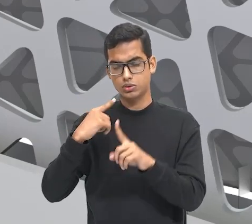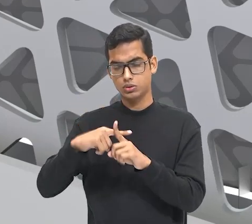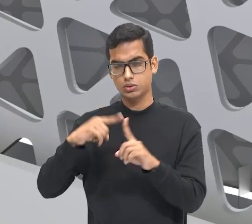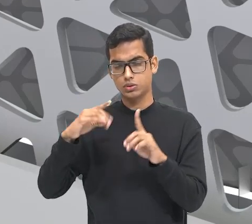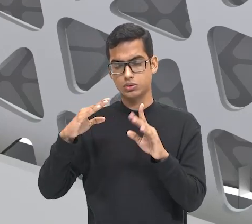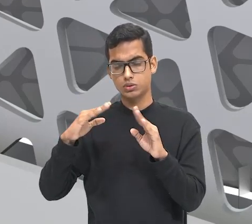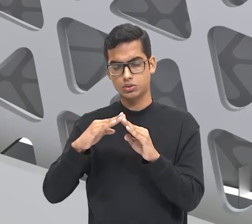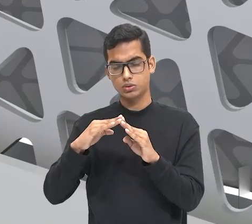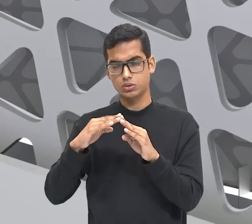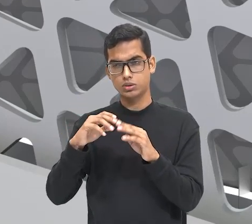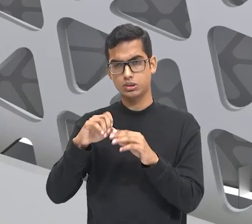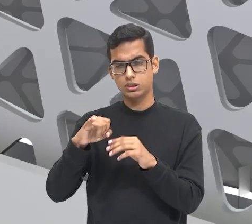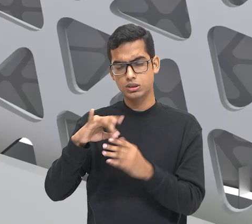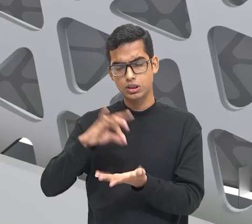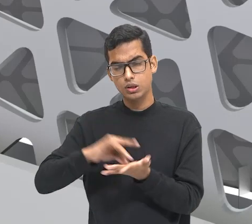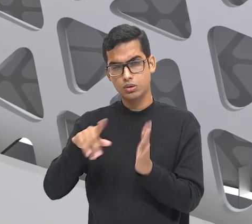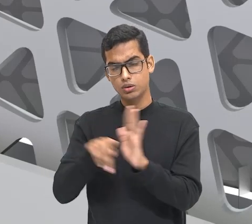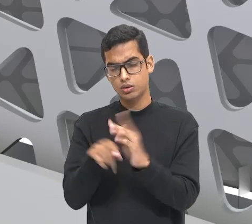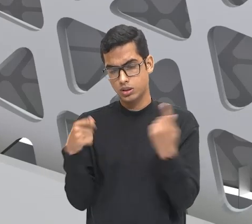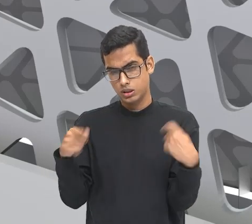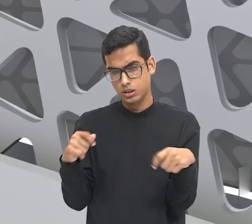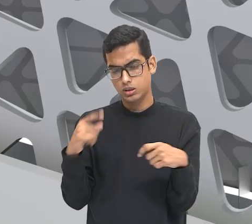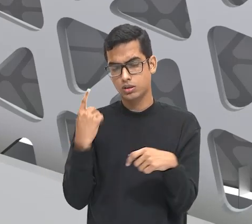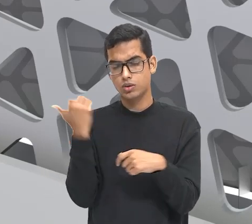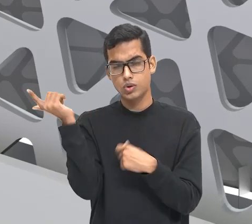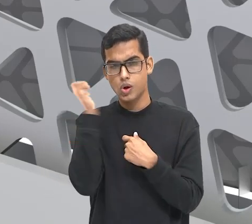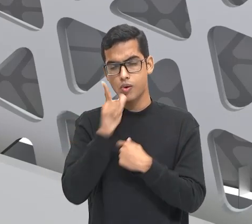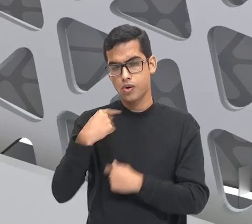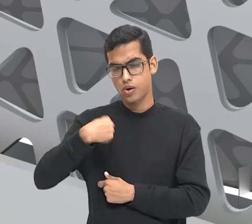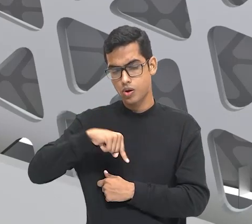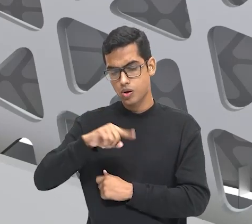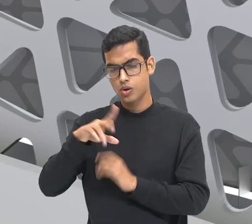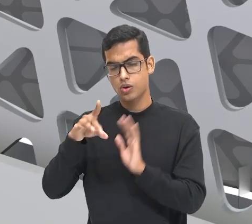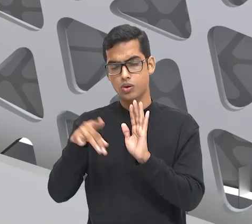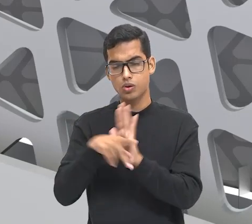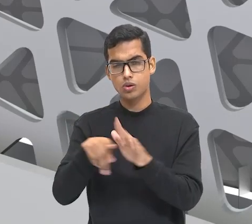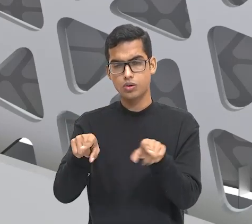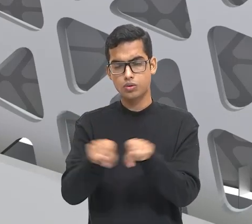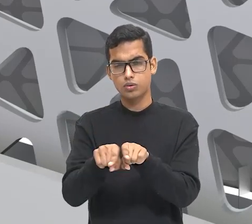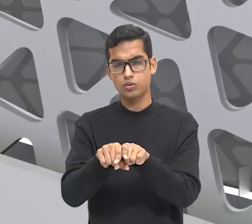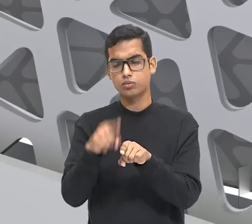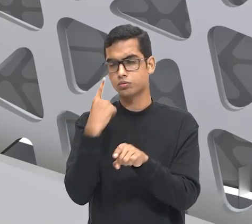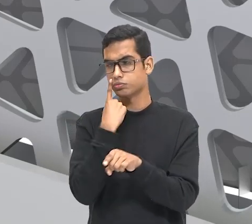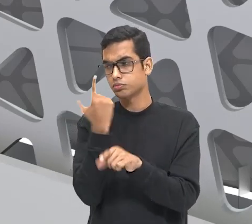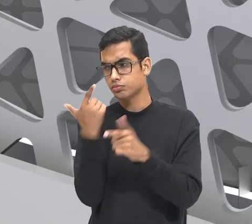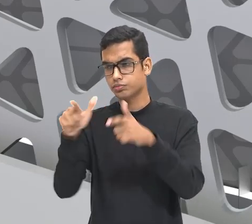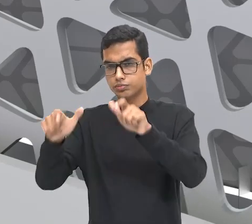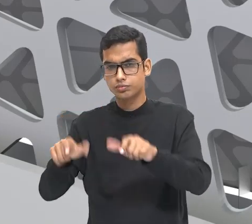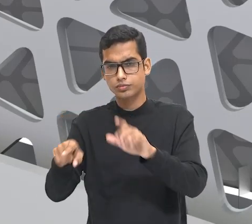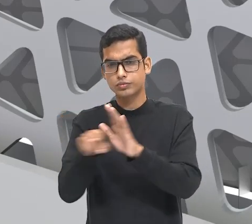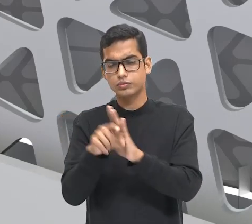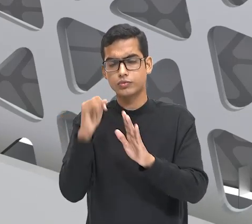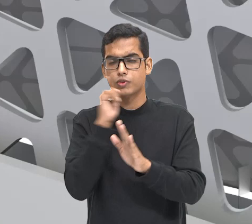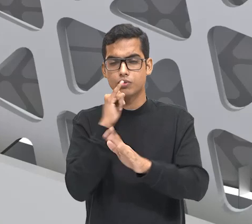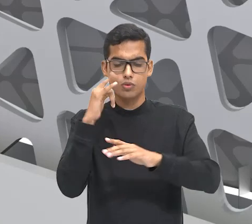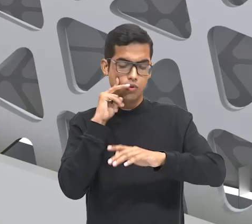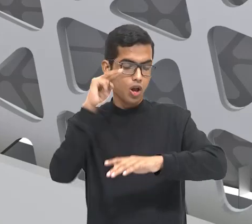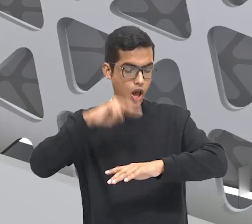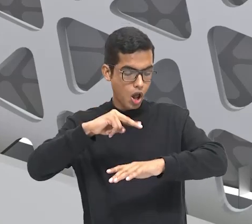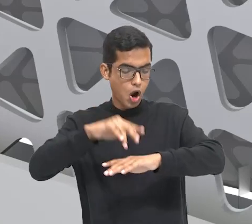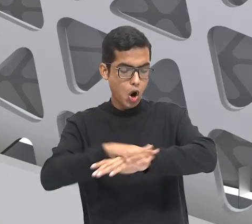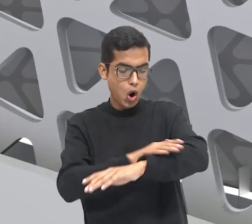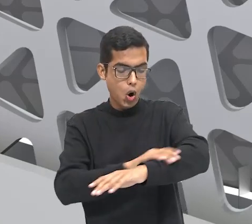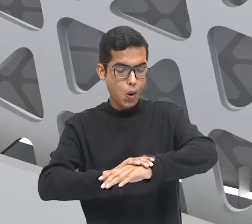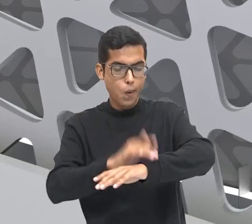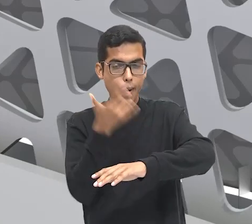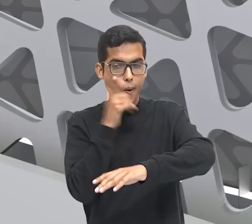colocar o gesso, né, por exemplo. Porque o raio-x ele consegue ultrapassar a nossa pele. A gente não consegue visualizar o nosso osso, a gente consegue sentir, né?